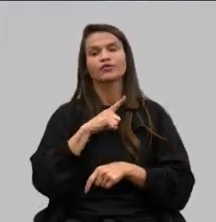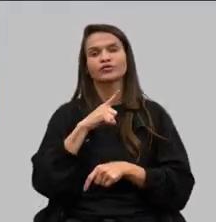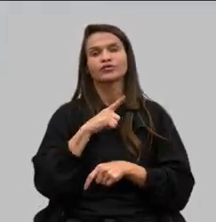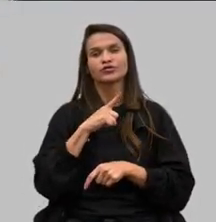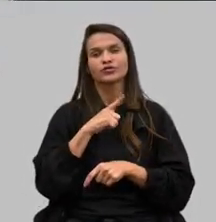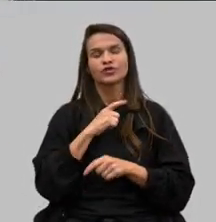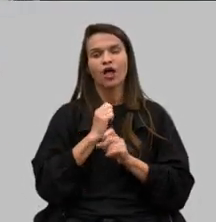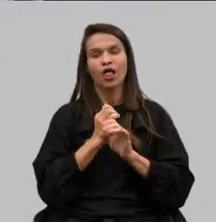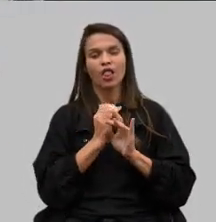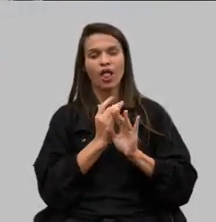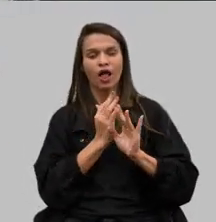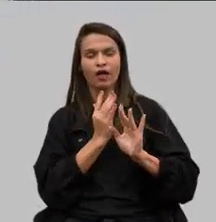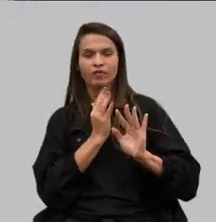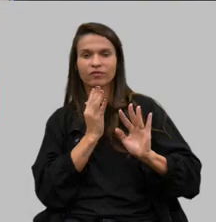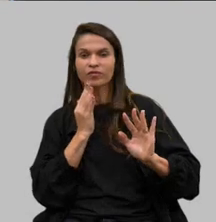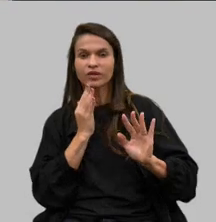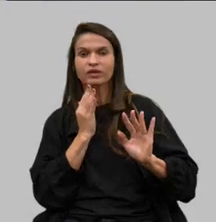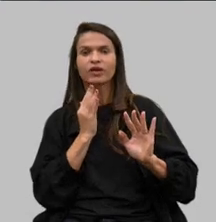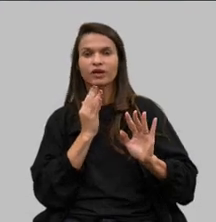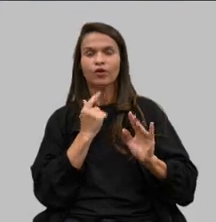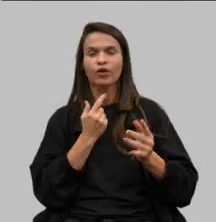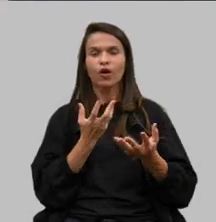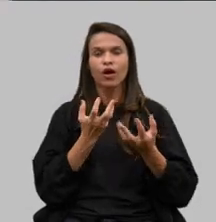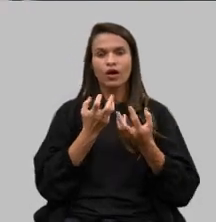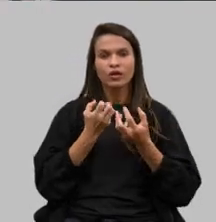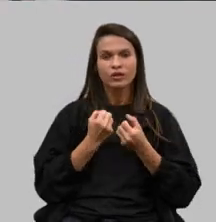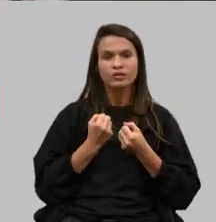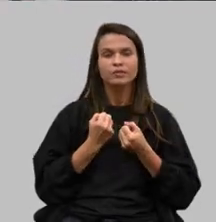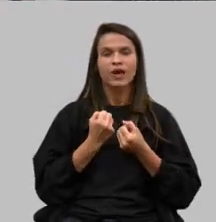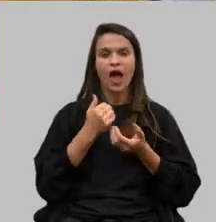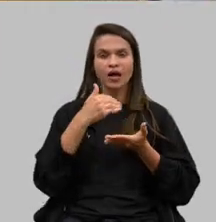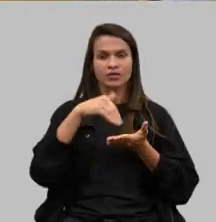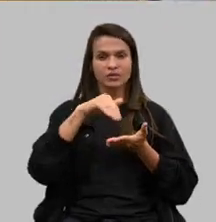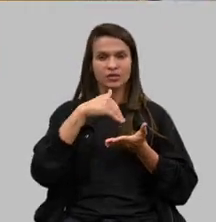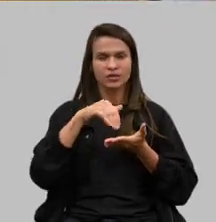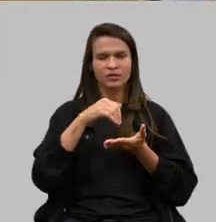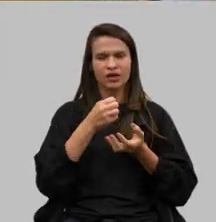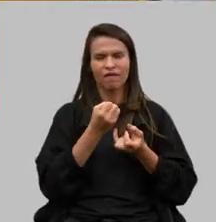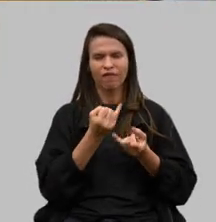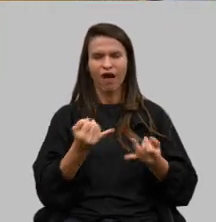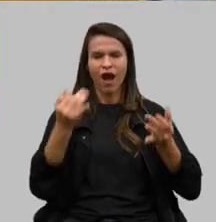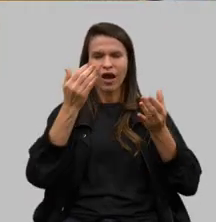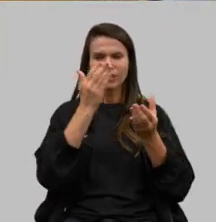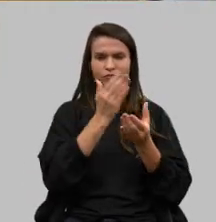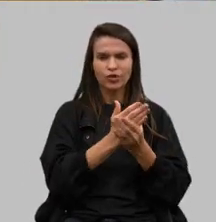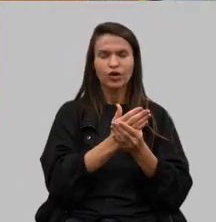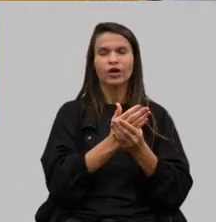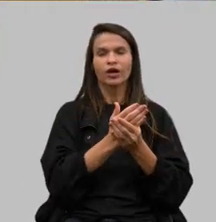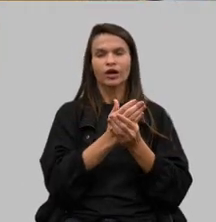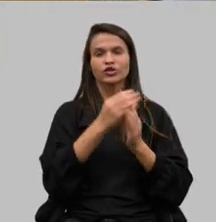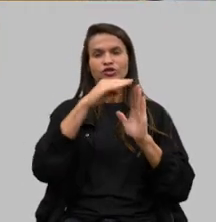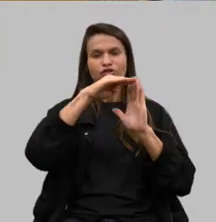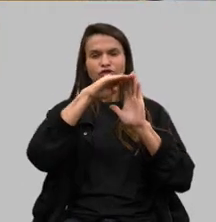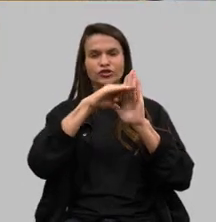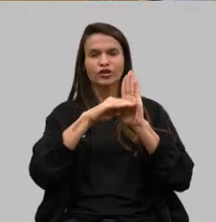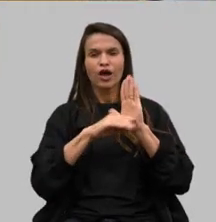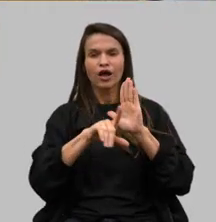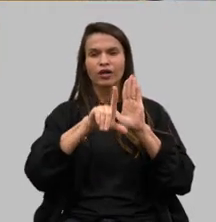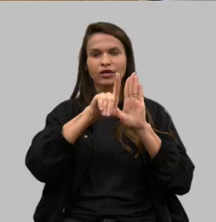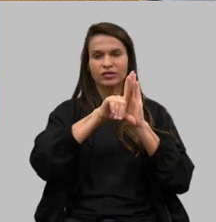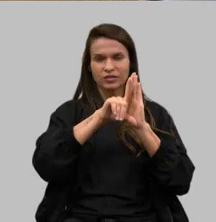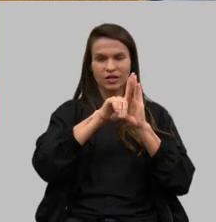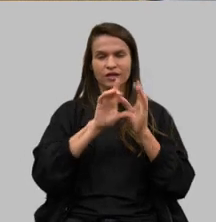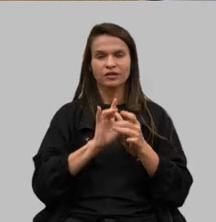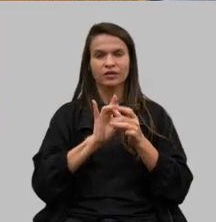quando eh recebi a secretaria diversos processos de licenciamento ambiental em passivo